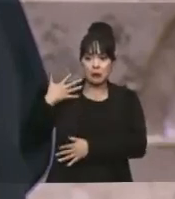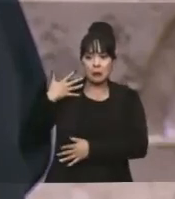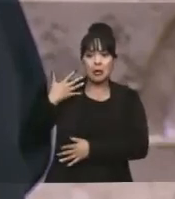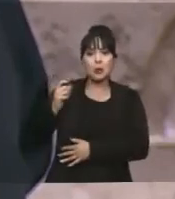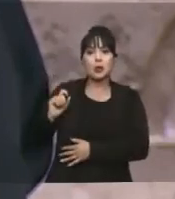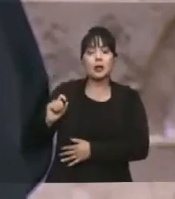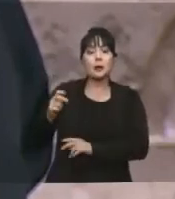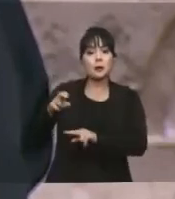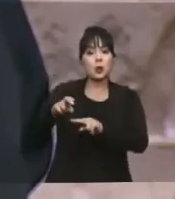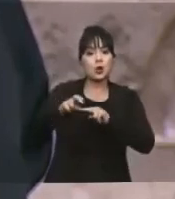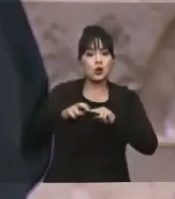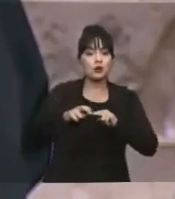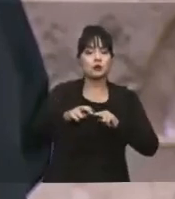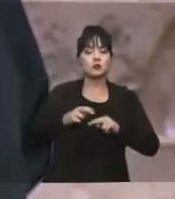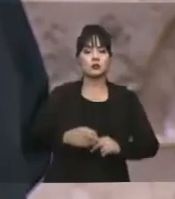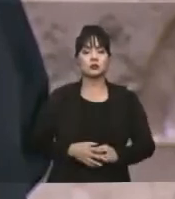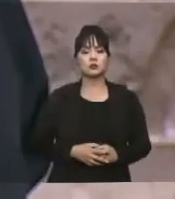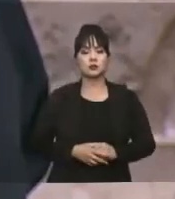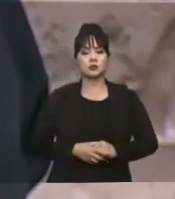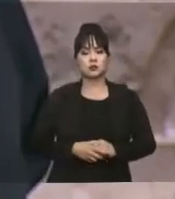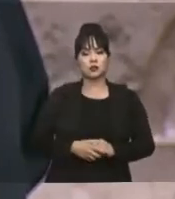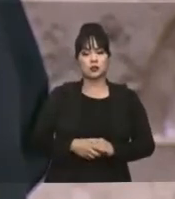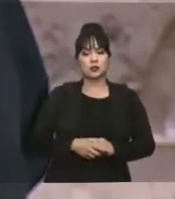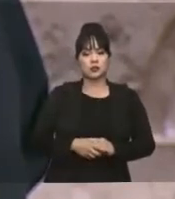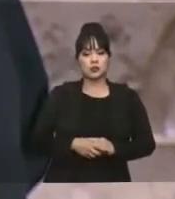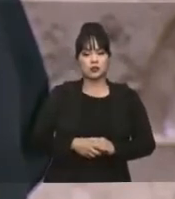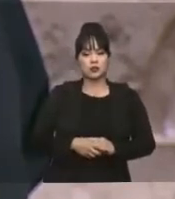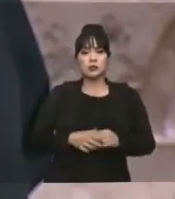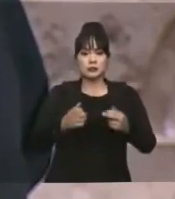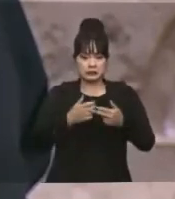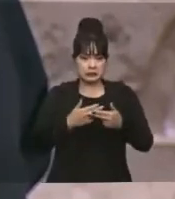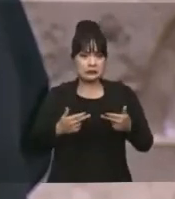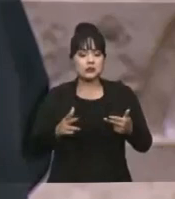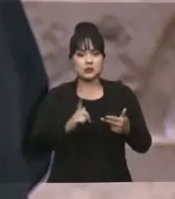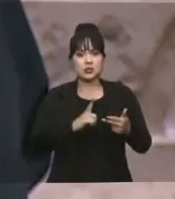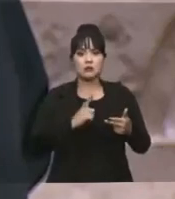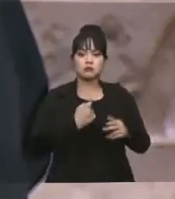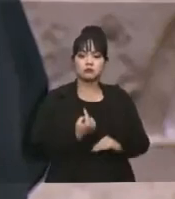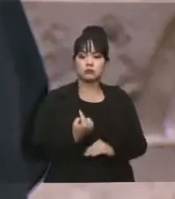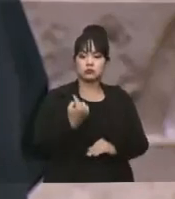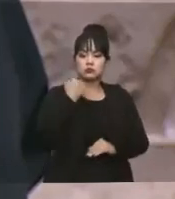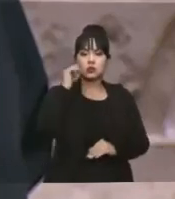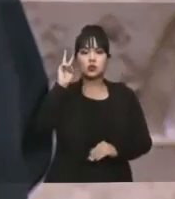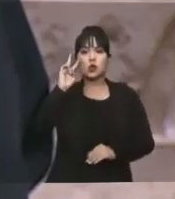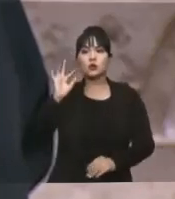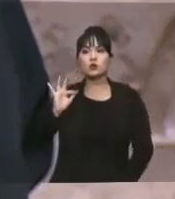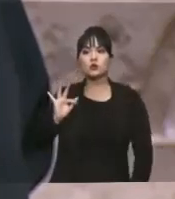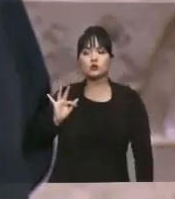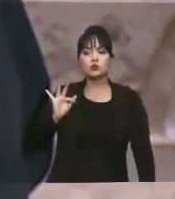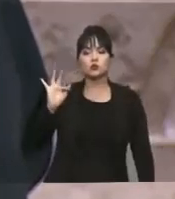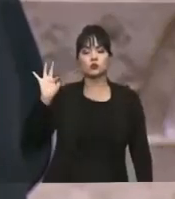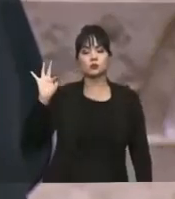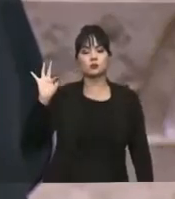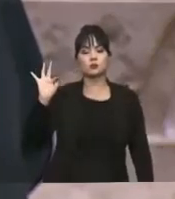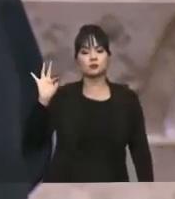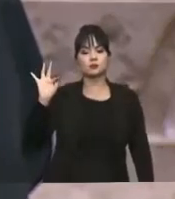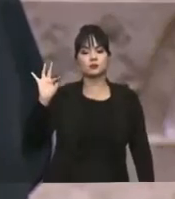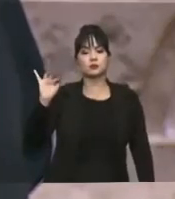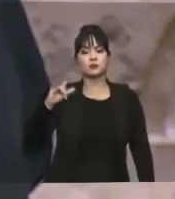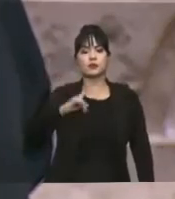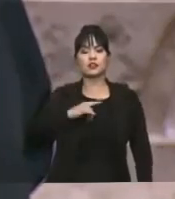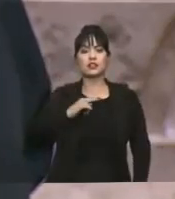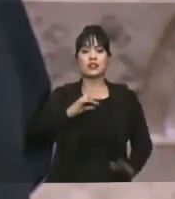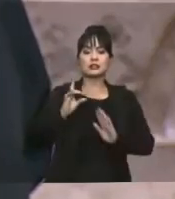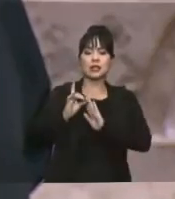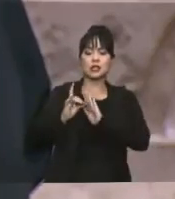em decorrência de obras já clássicas, como Uma Breve História do Futuro, escrita na